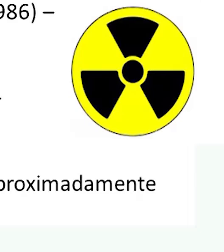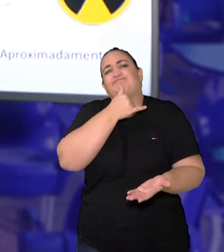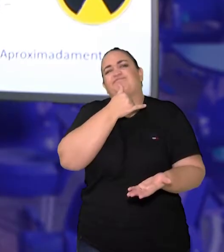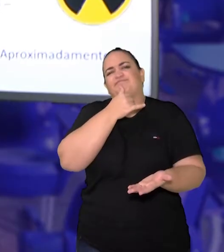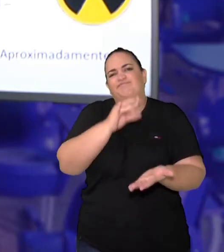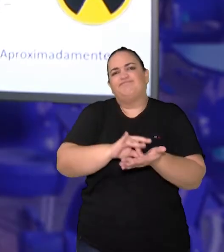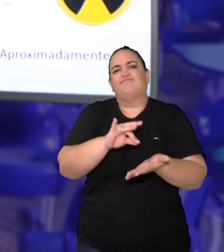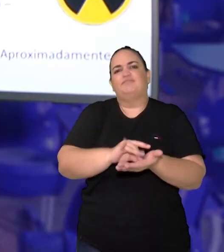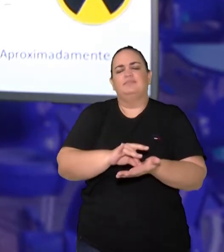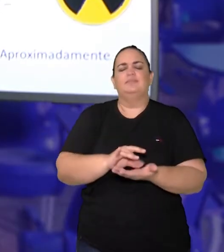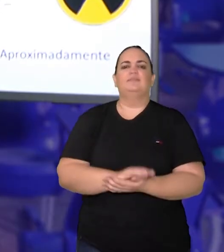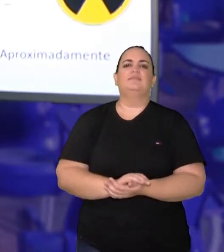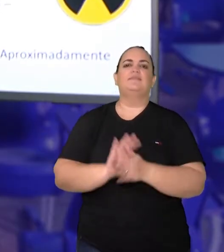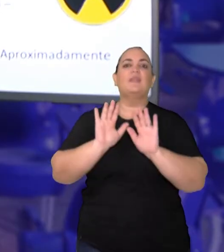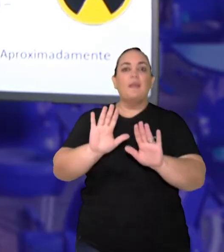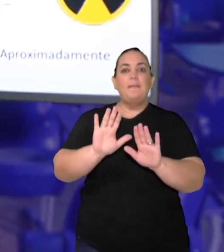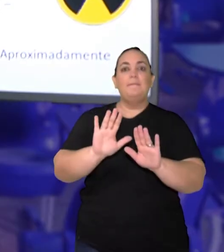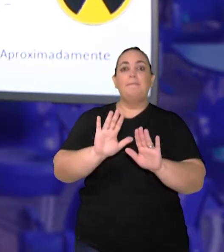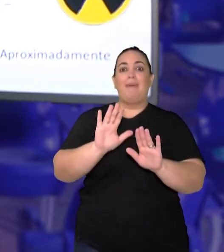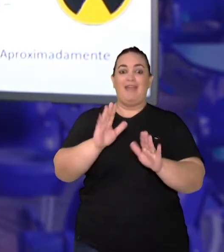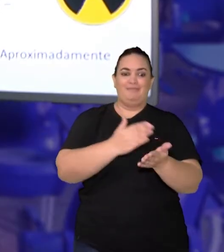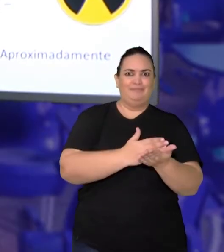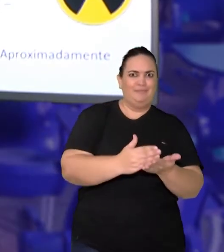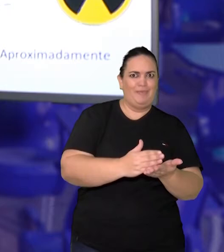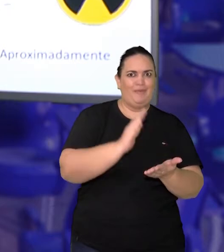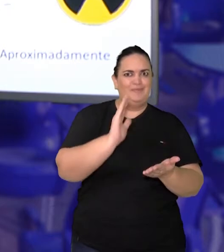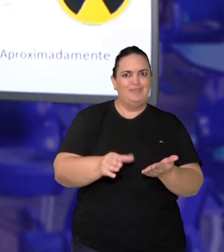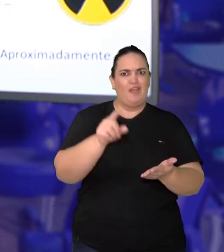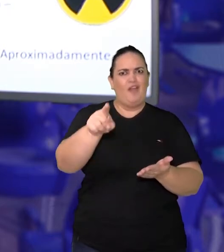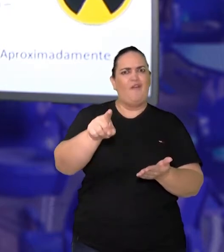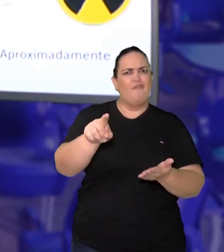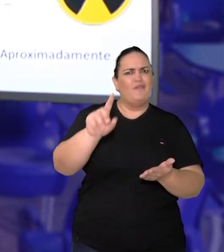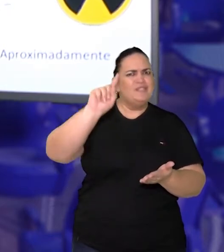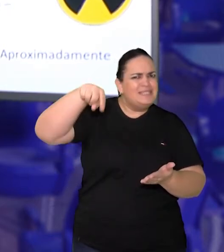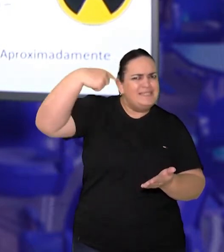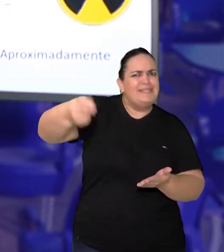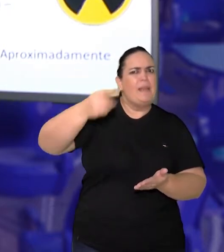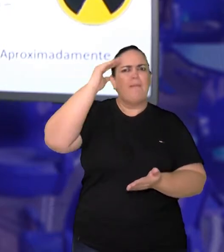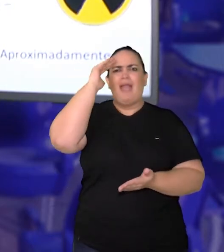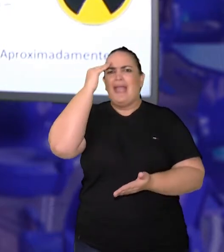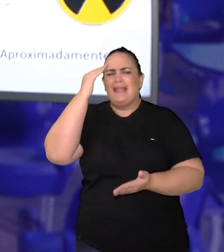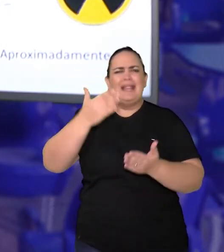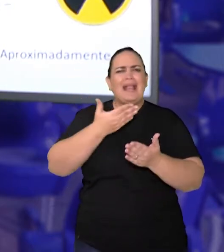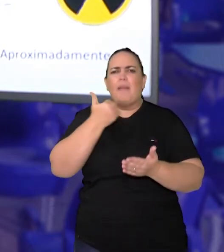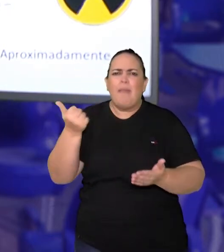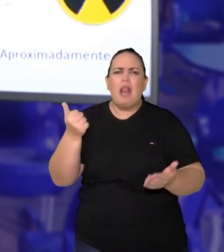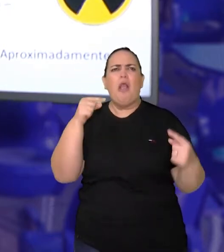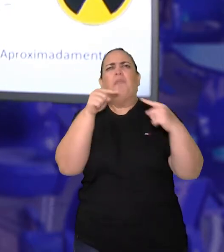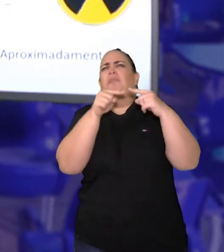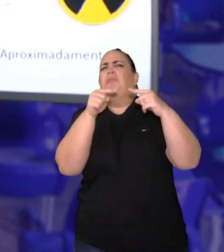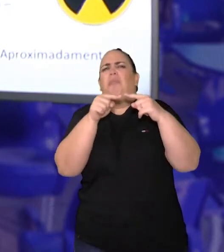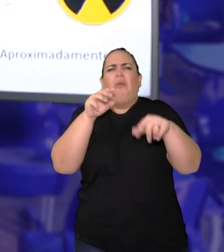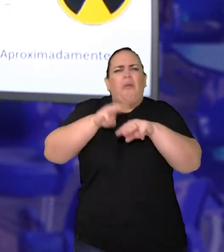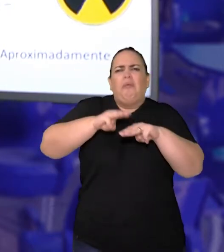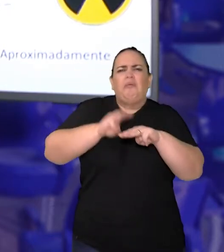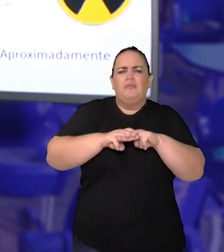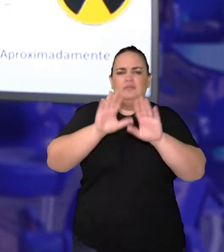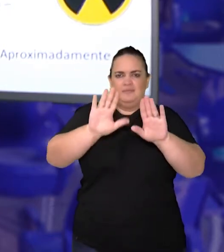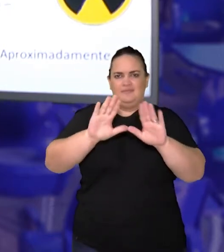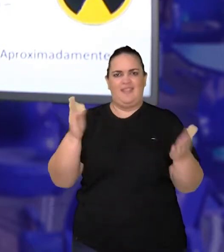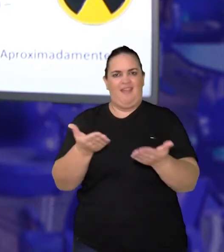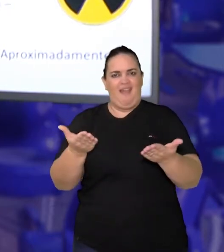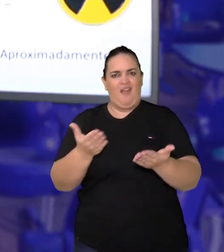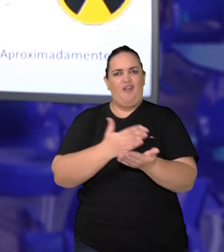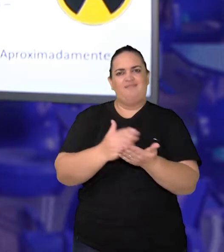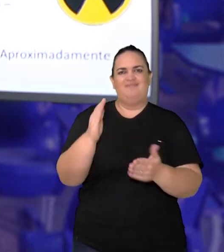verdade. Depois de dar essa pequena introdução, e vocês vão saber o porquê que isso está rolando no final da aula, bora